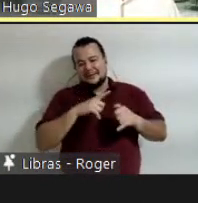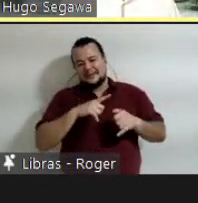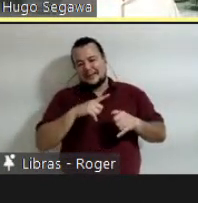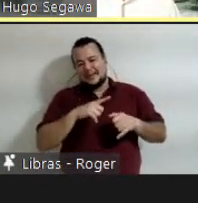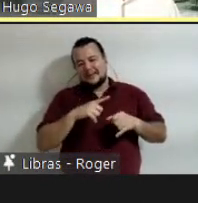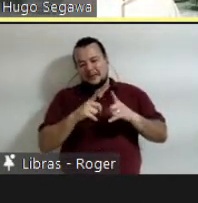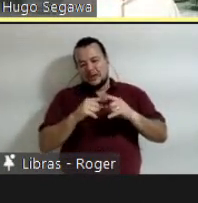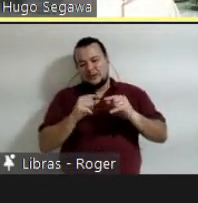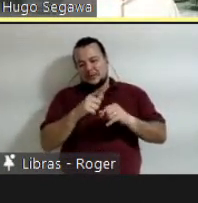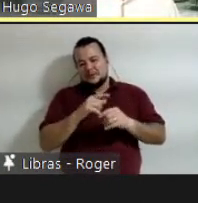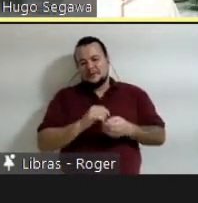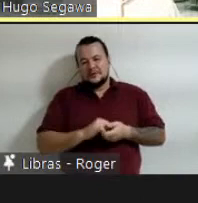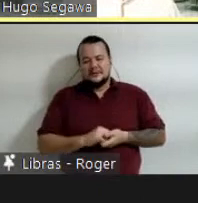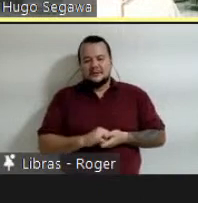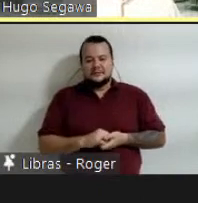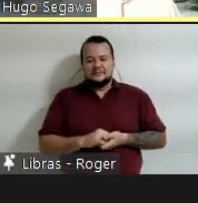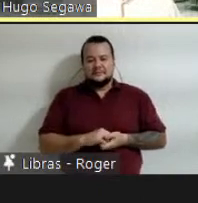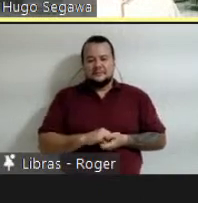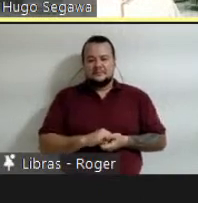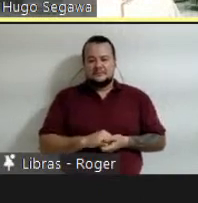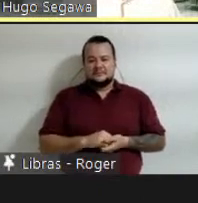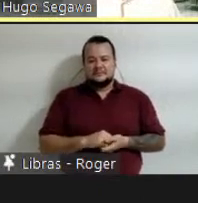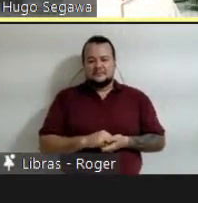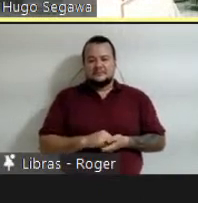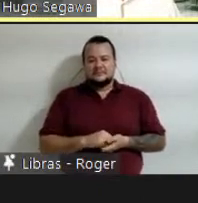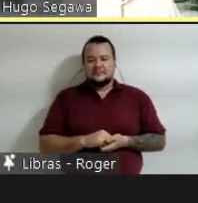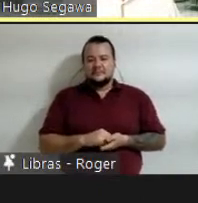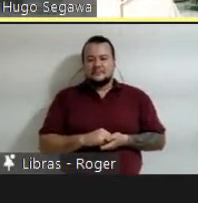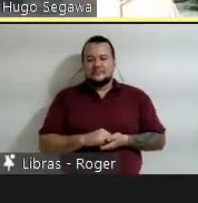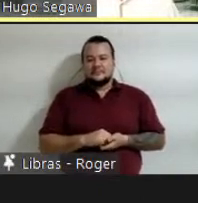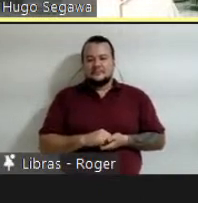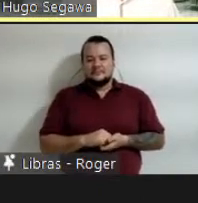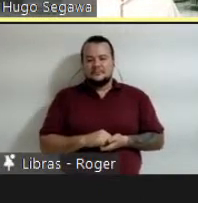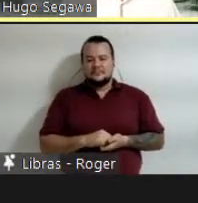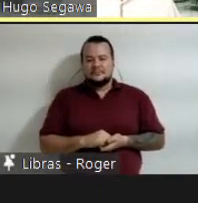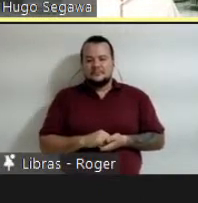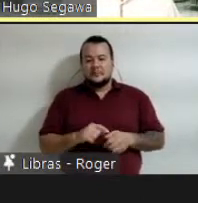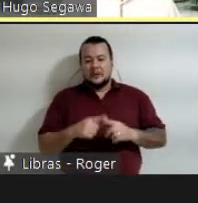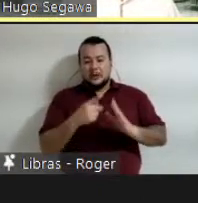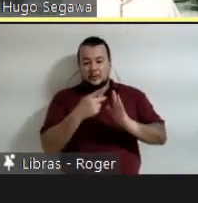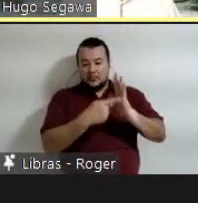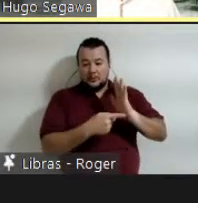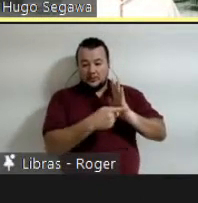A questão é que esse projeto é de 1961.